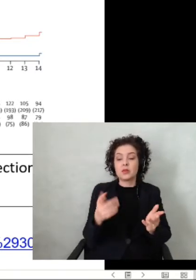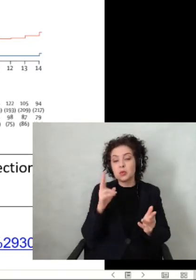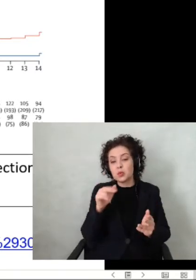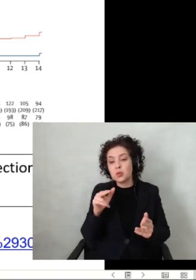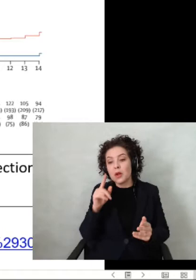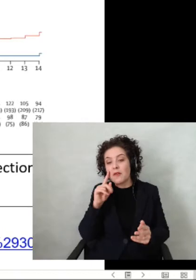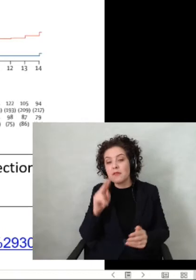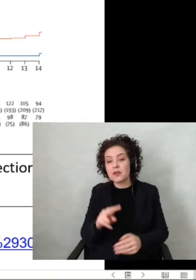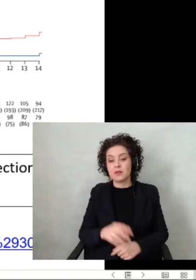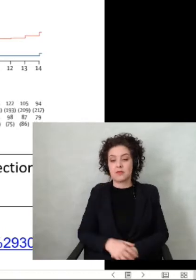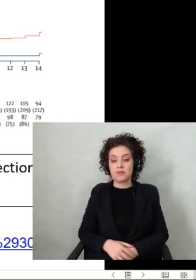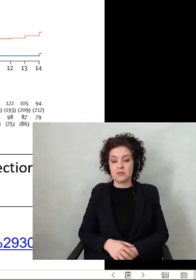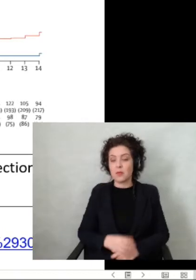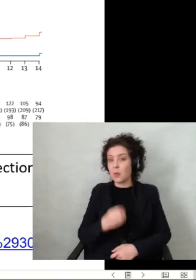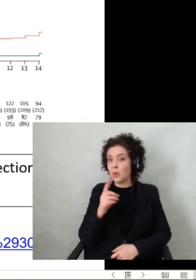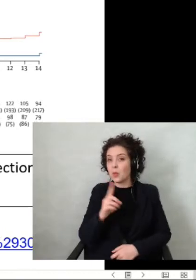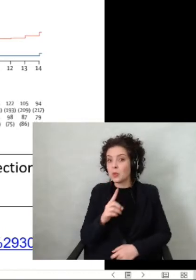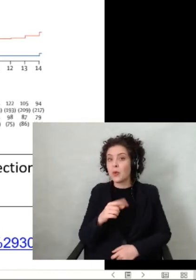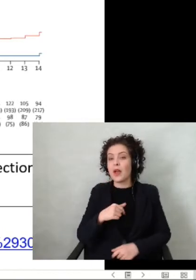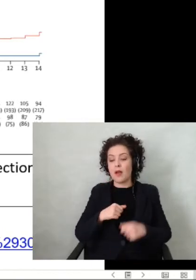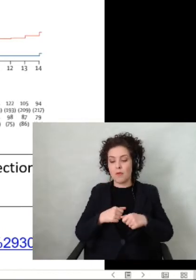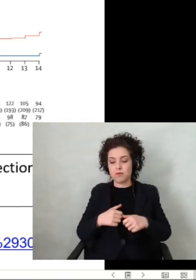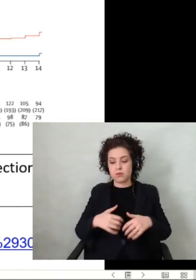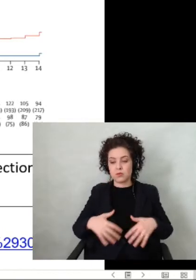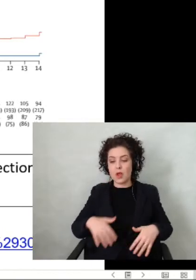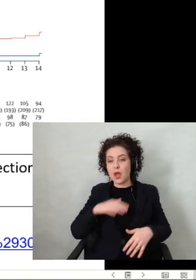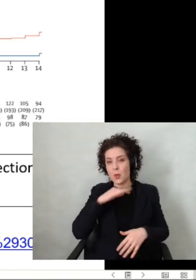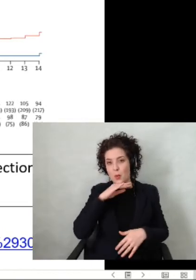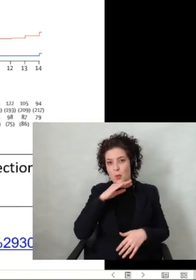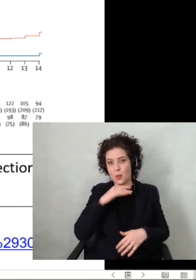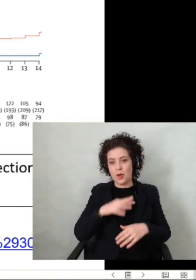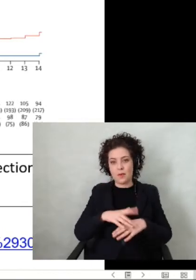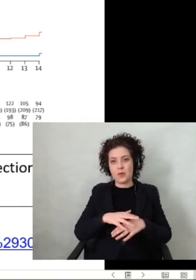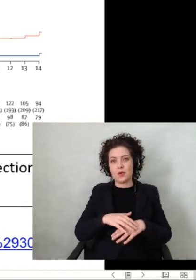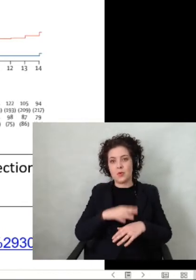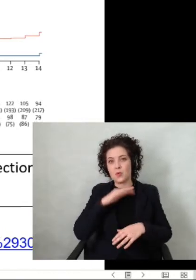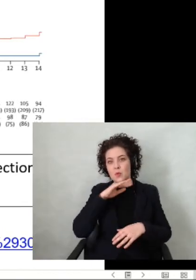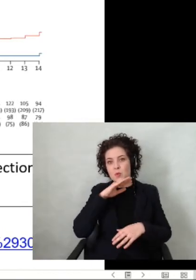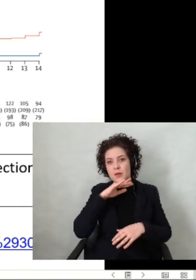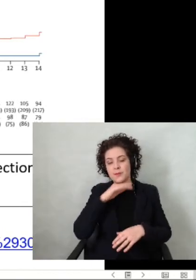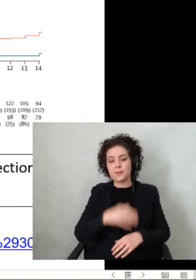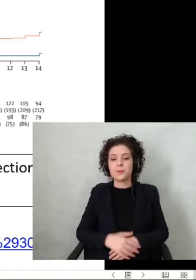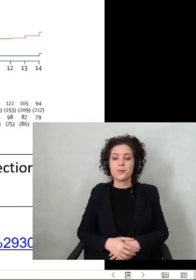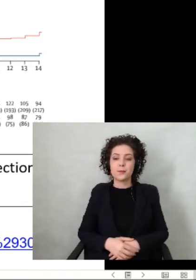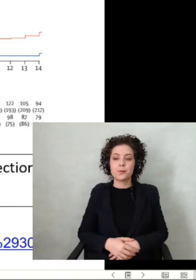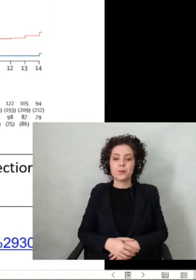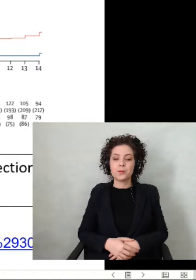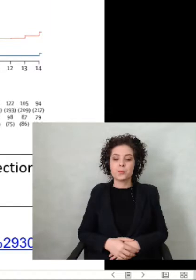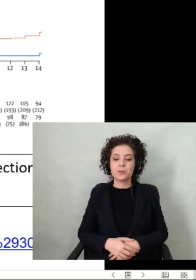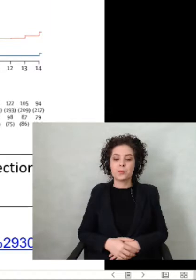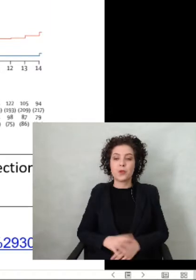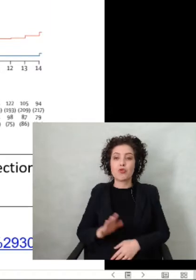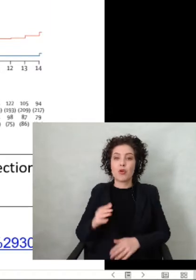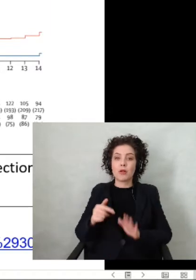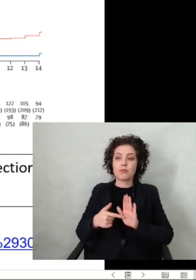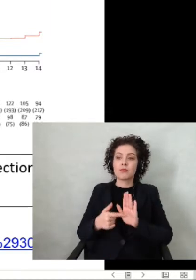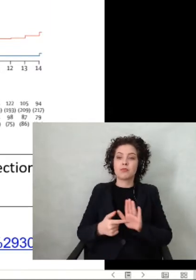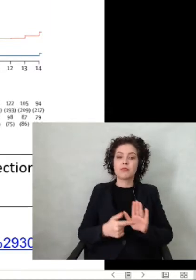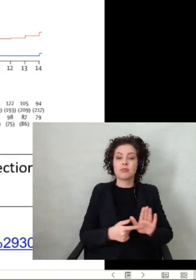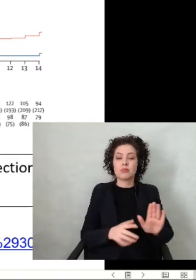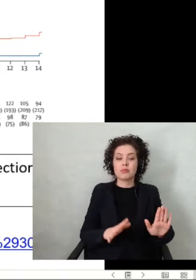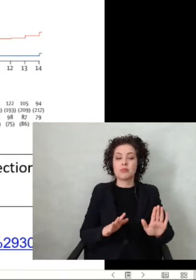boa, é uma inflamação ruim. É um marcador ruim de inflamação. E aí ficou mostrado que na hora que você usa